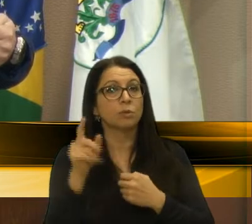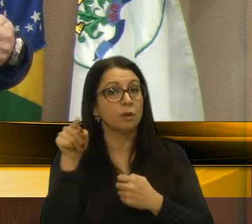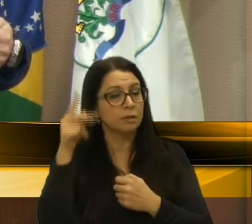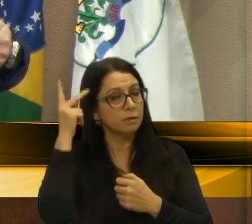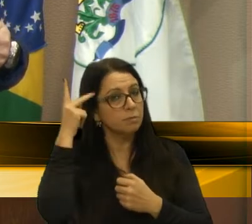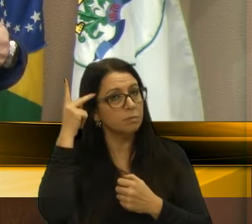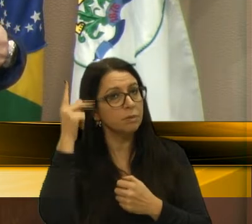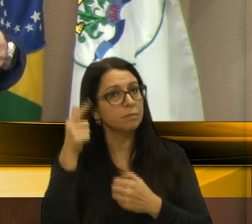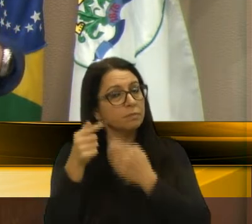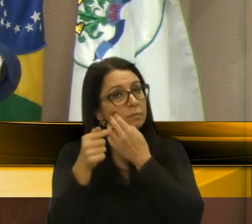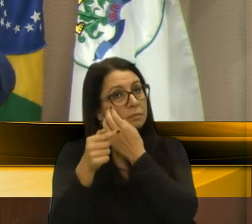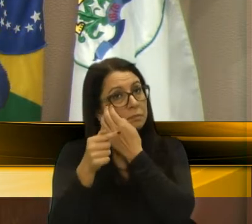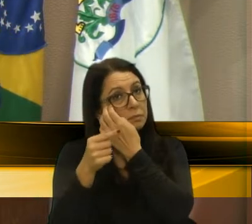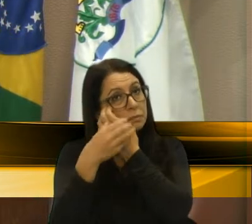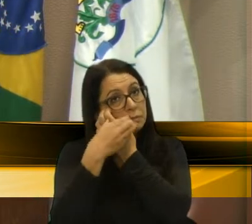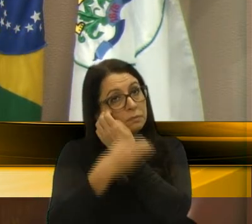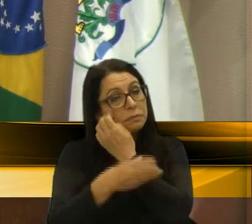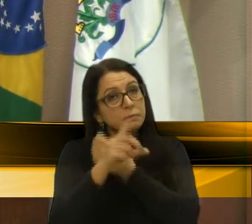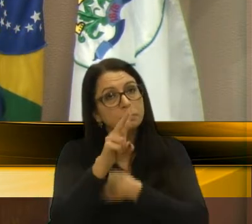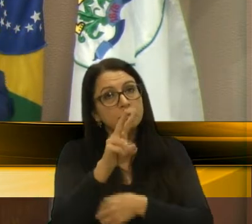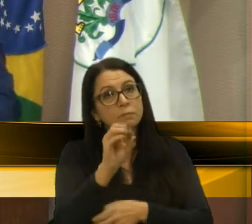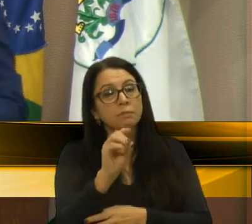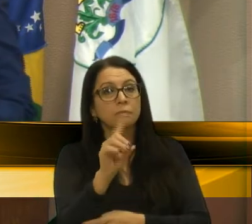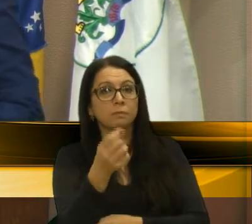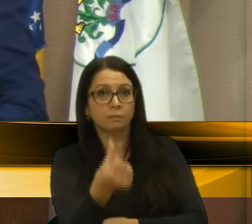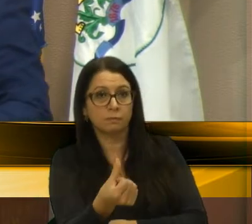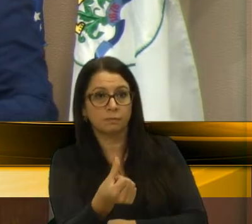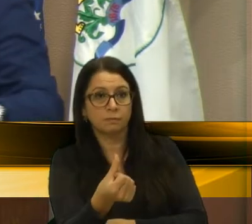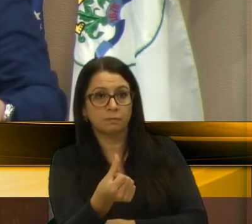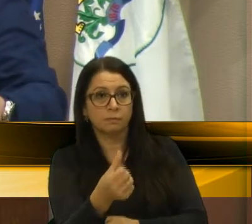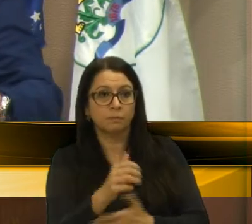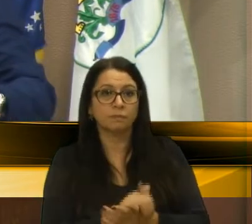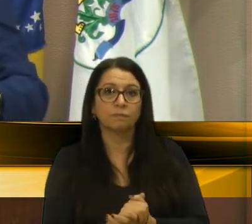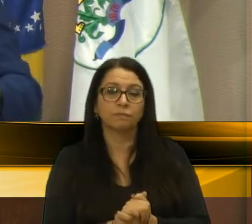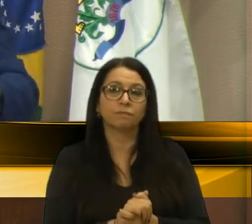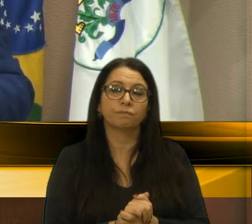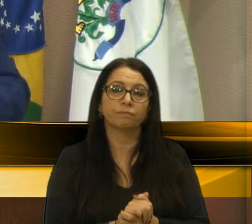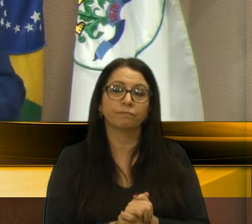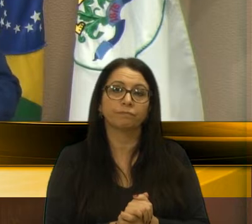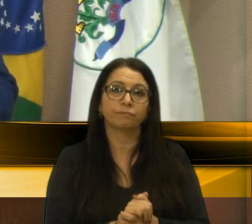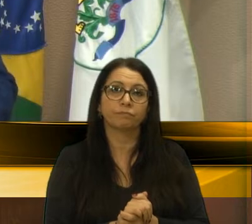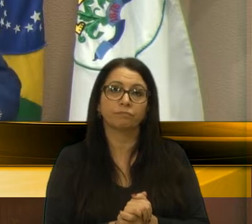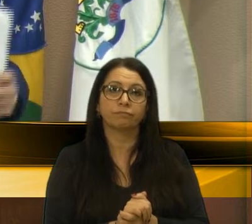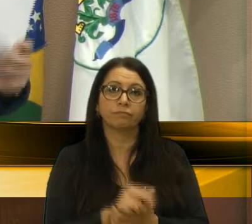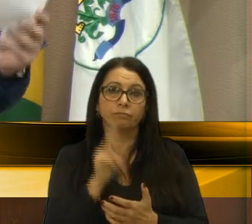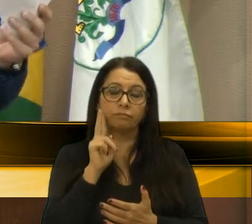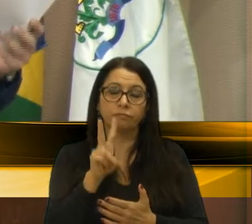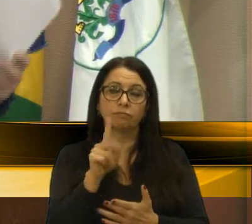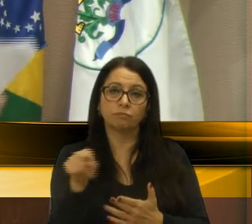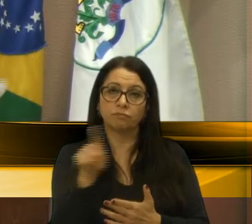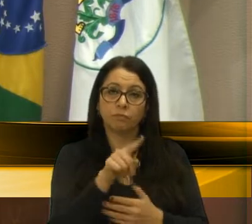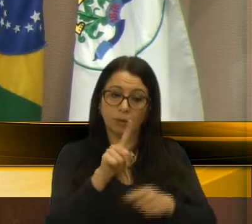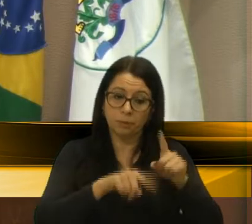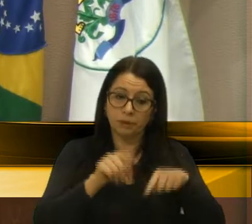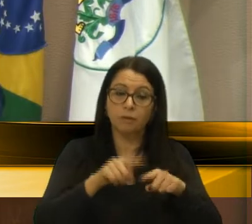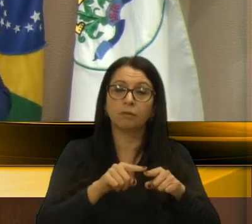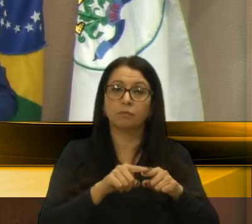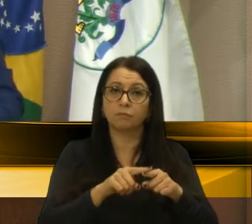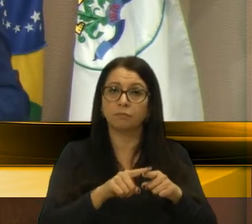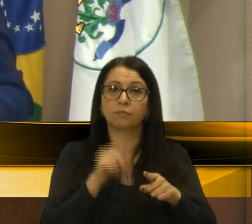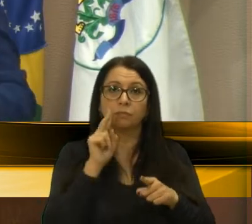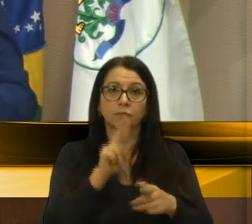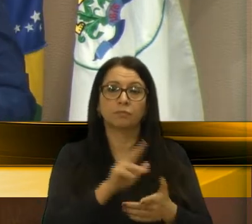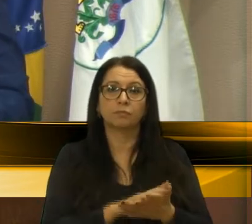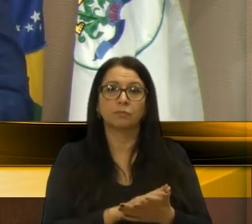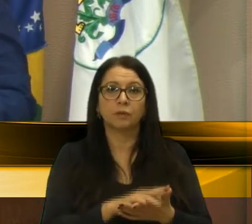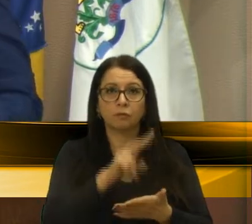em 7 de dezembro de 2016. Então, se o atual governo pegar esse material aqui, eu